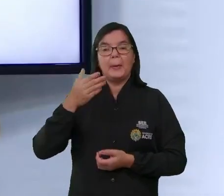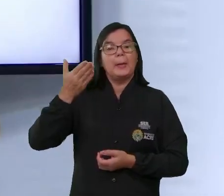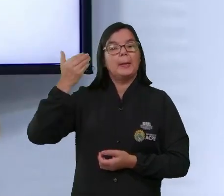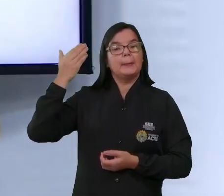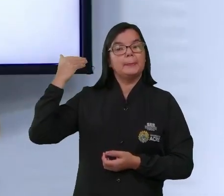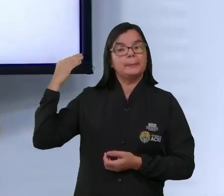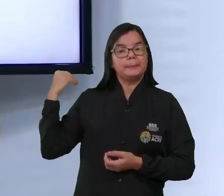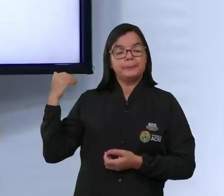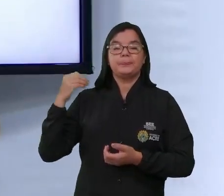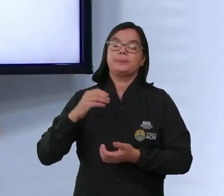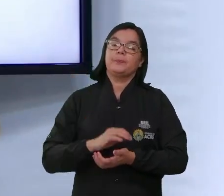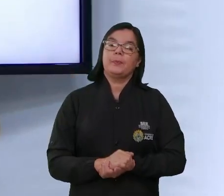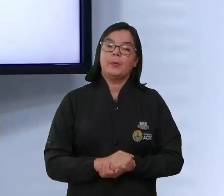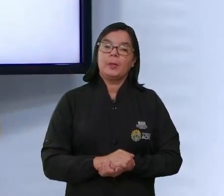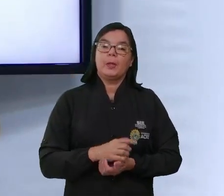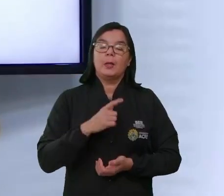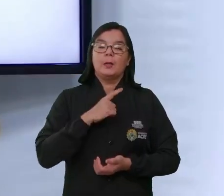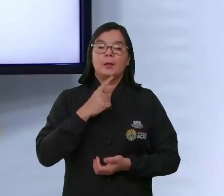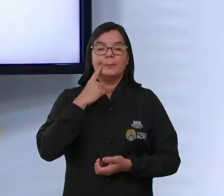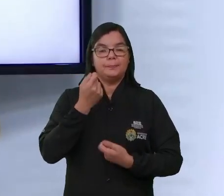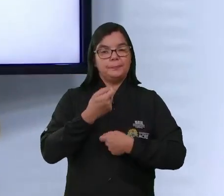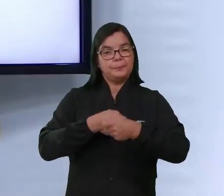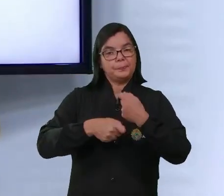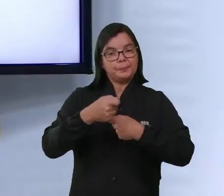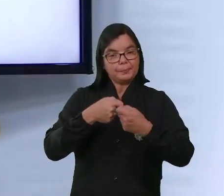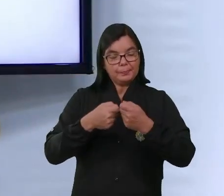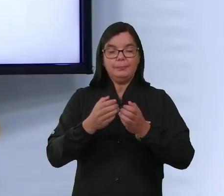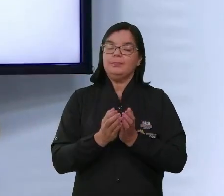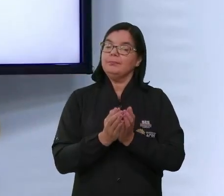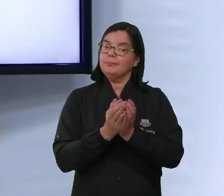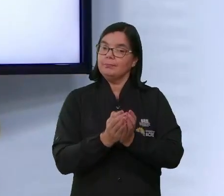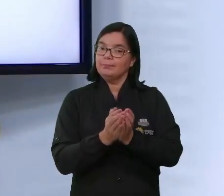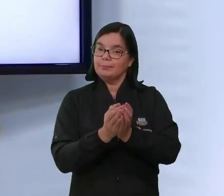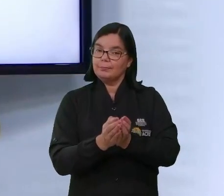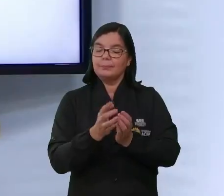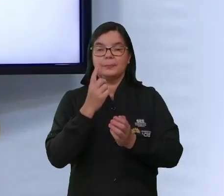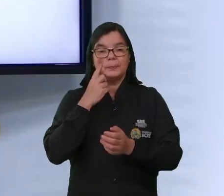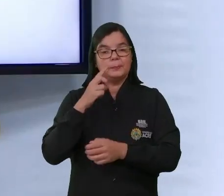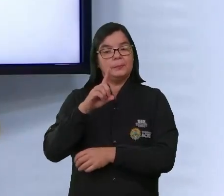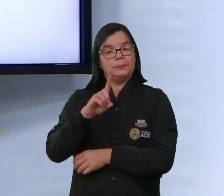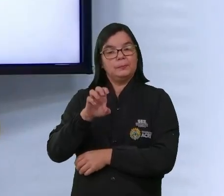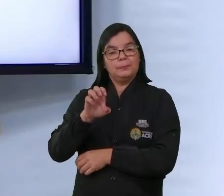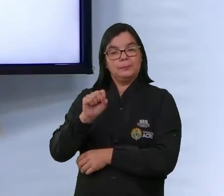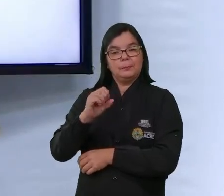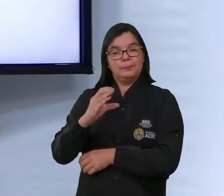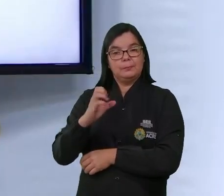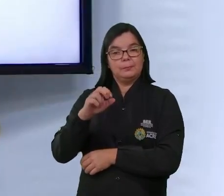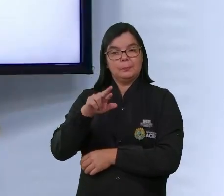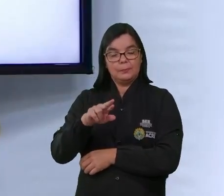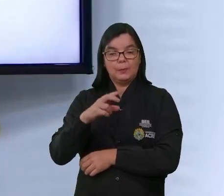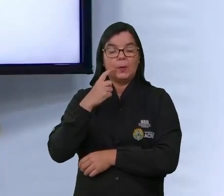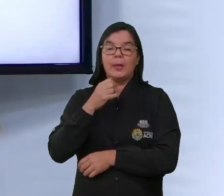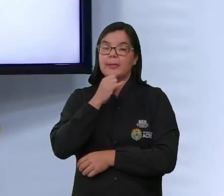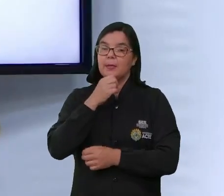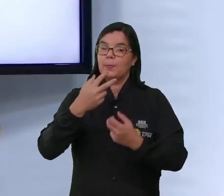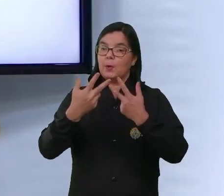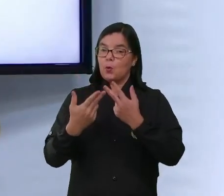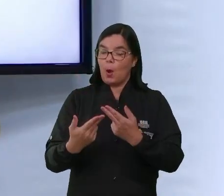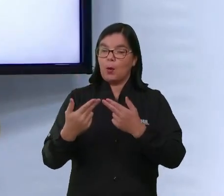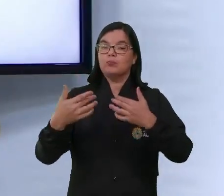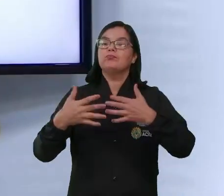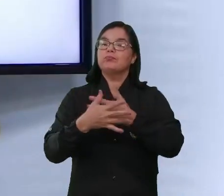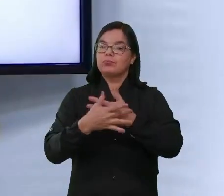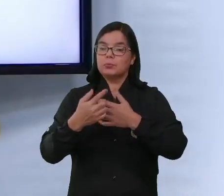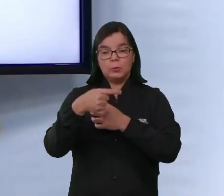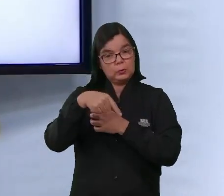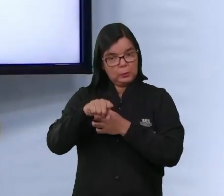no passado, justamente para negociar nas embarcações. Descer, você está indo para o centro da cidade, né? Você